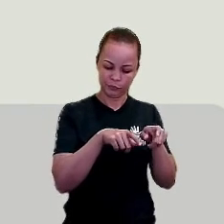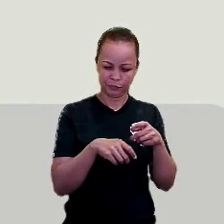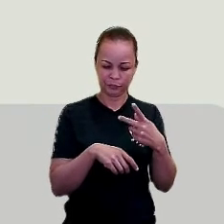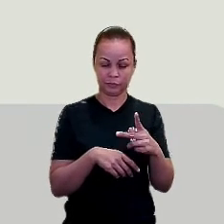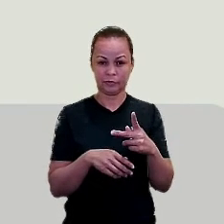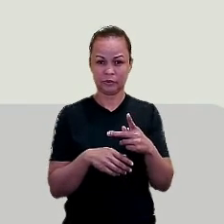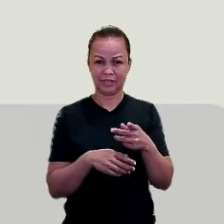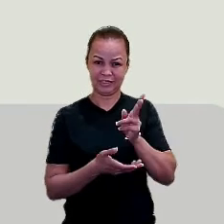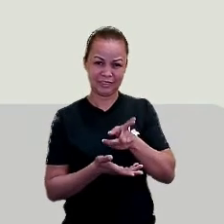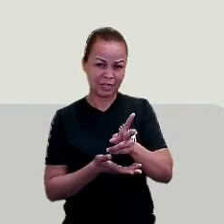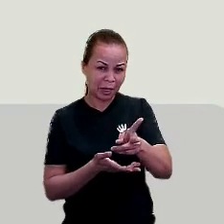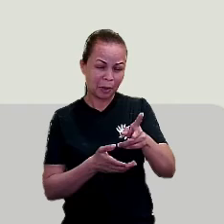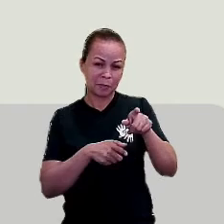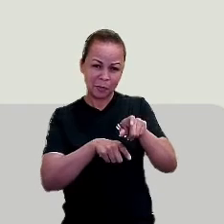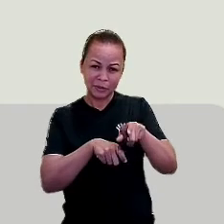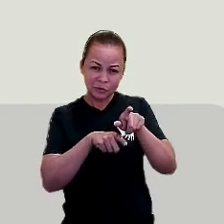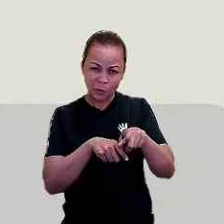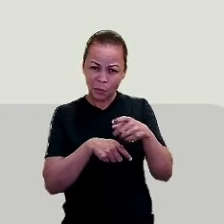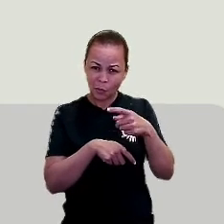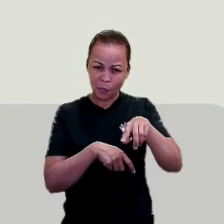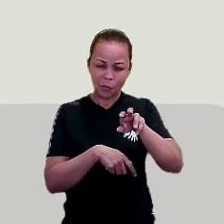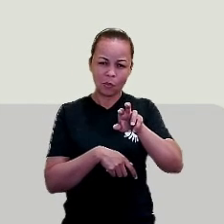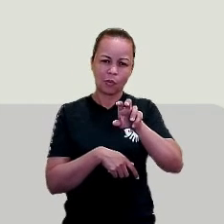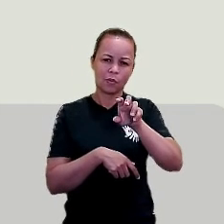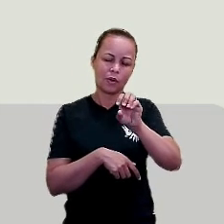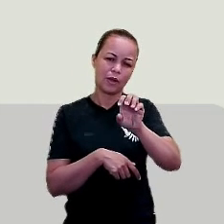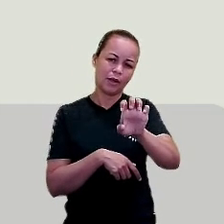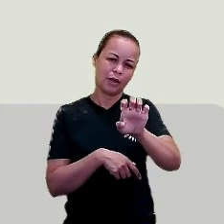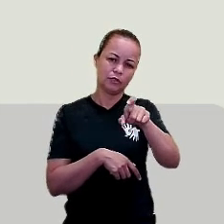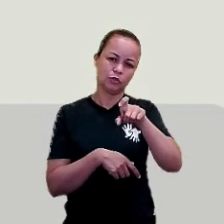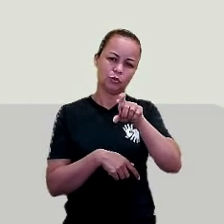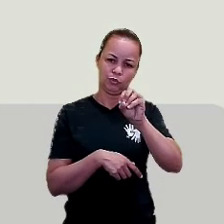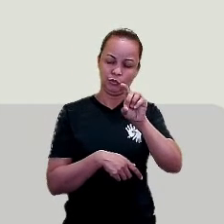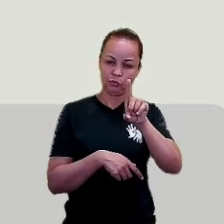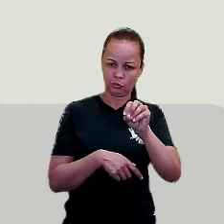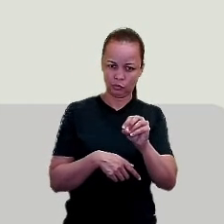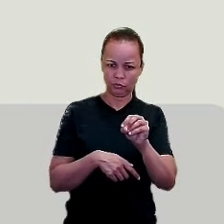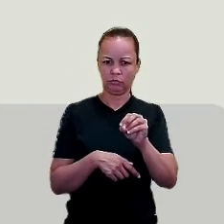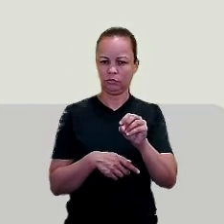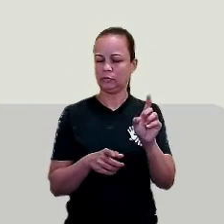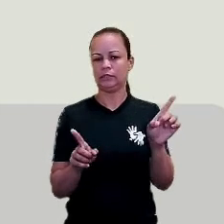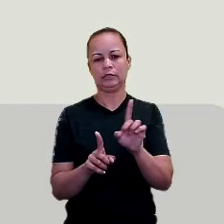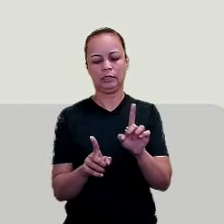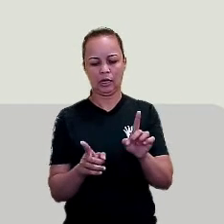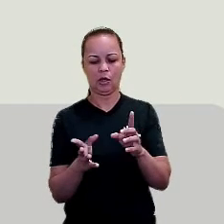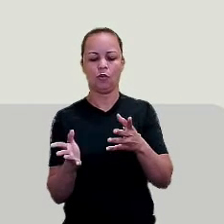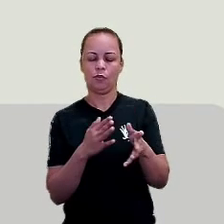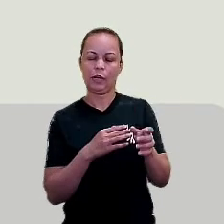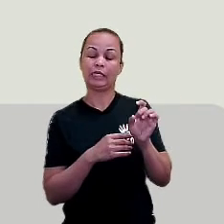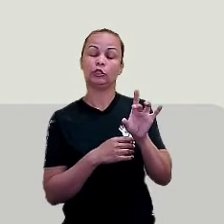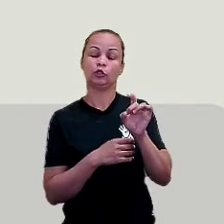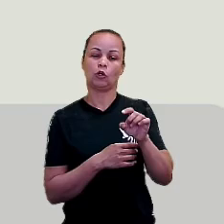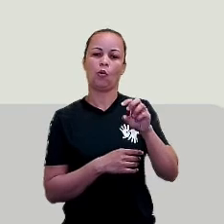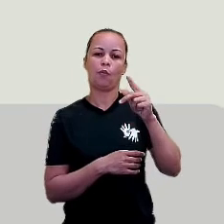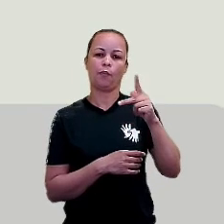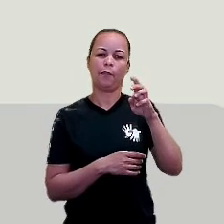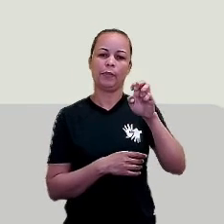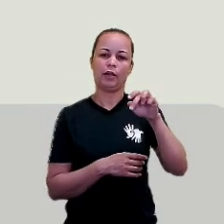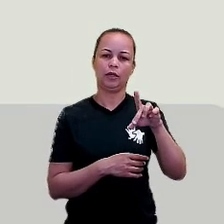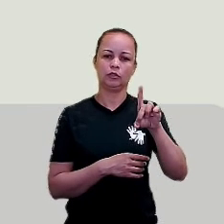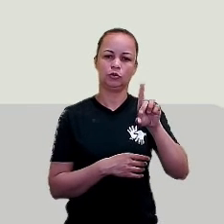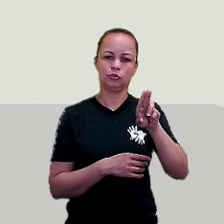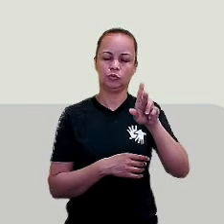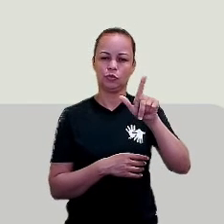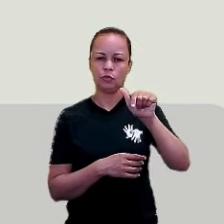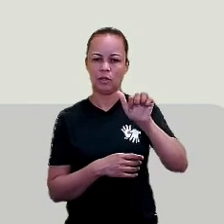rural constantemente? Não. Lembre que constantemente é a migração pendular. Todo movimento que vamos